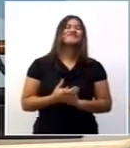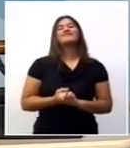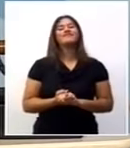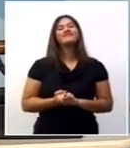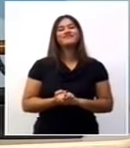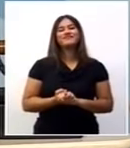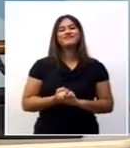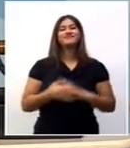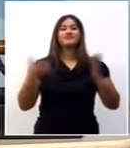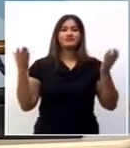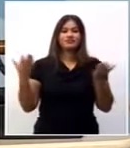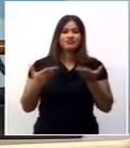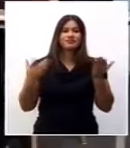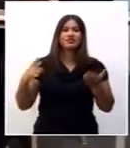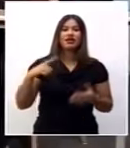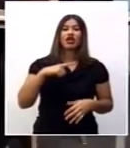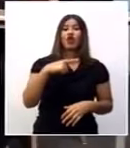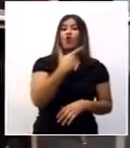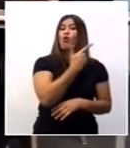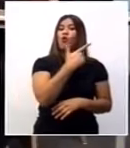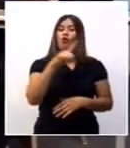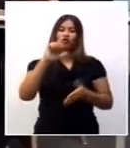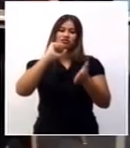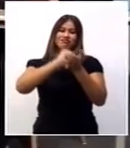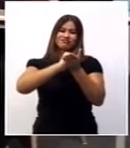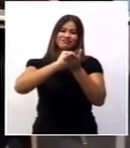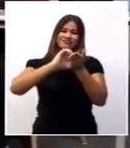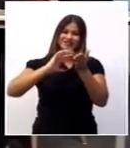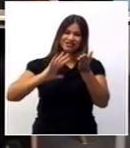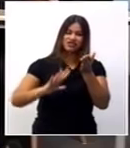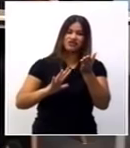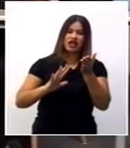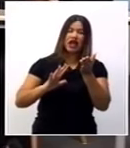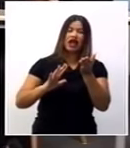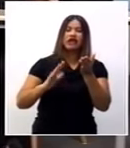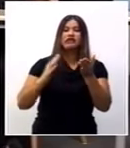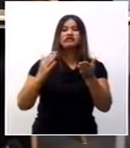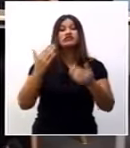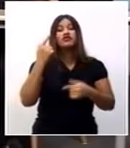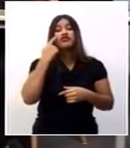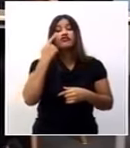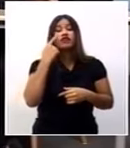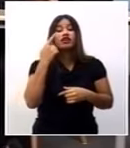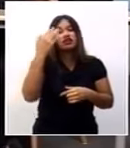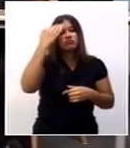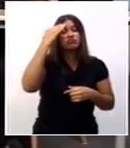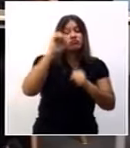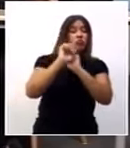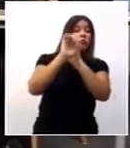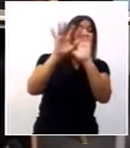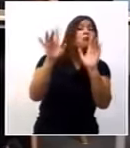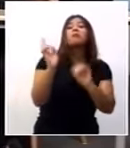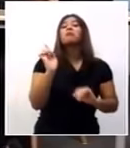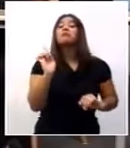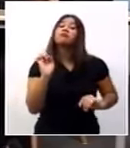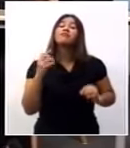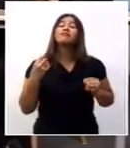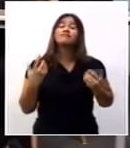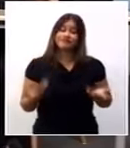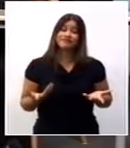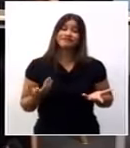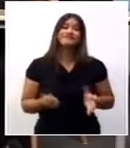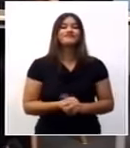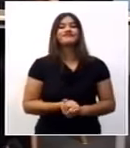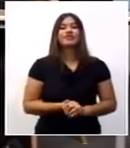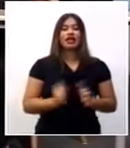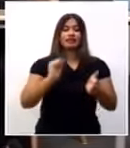outra atividade para ver se vocês conseguiram compreender como analisar uma fonte histórica, ok? A atividade é essa. O que é